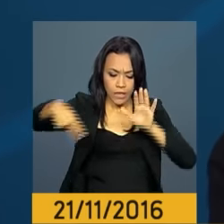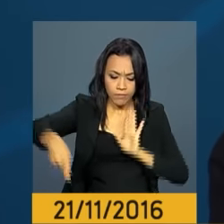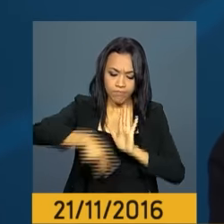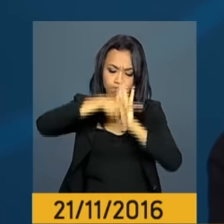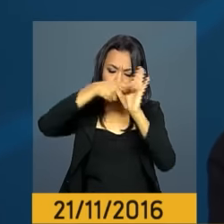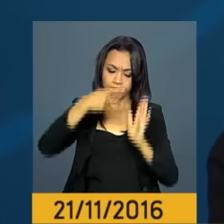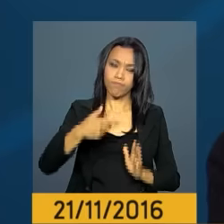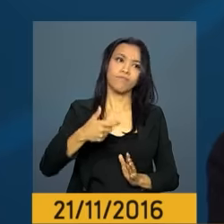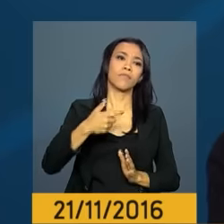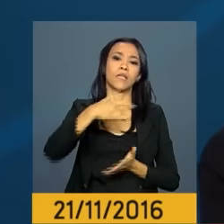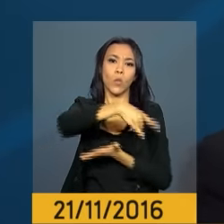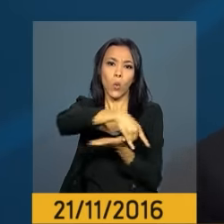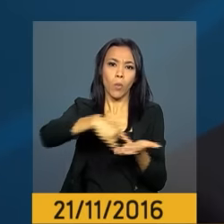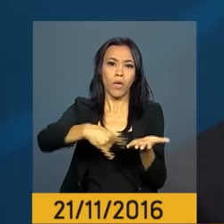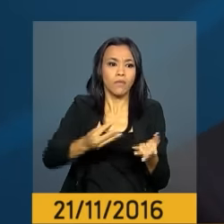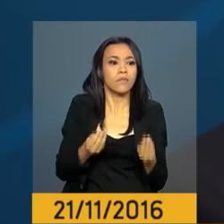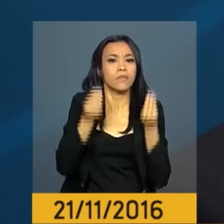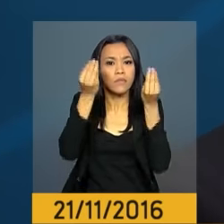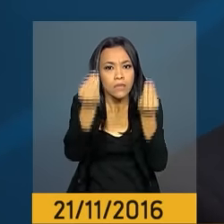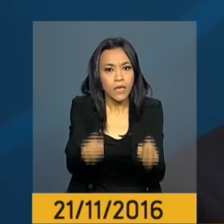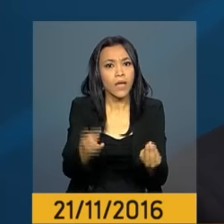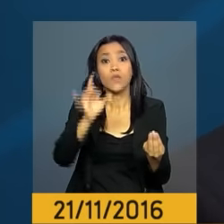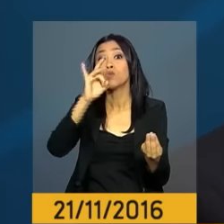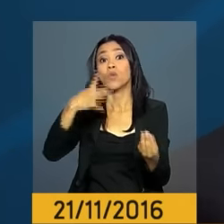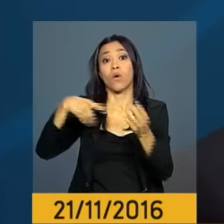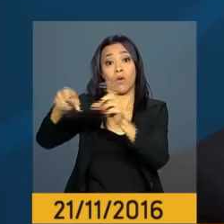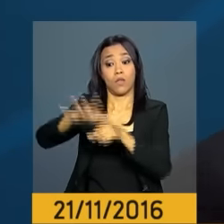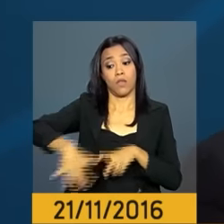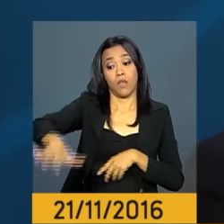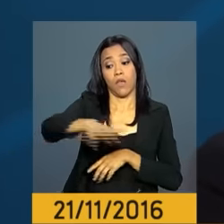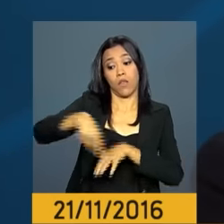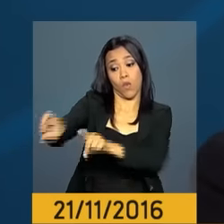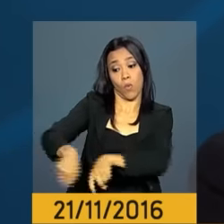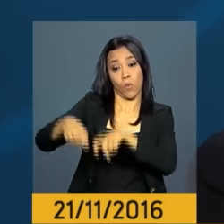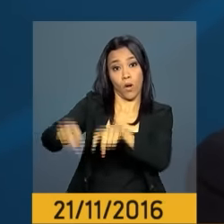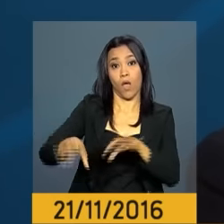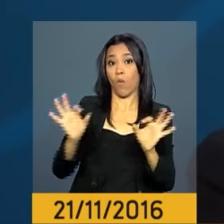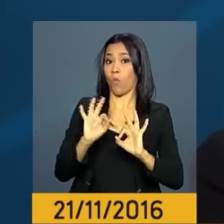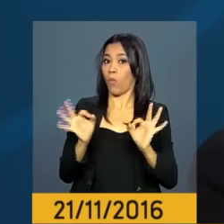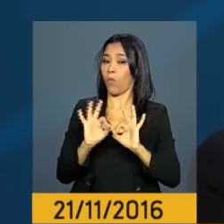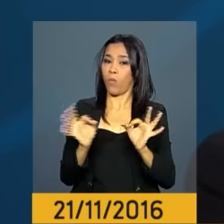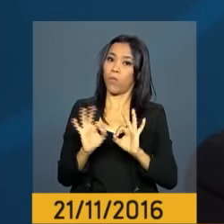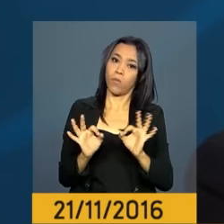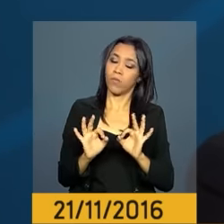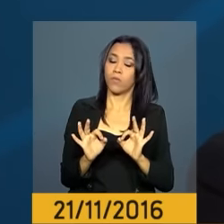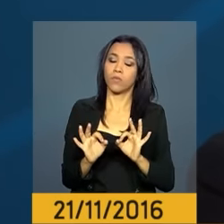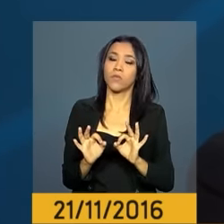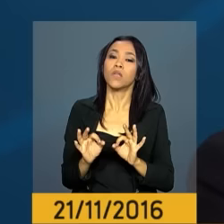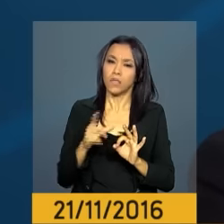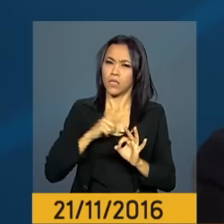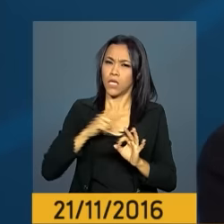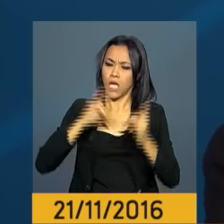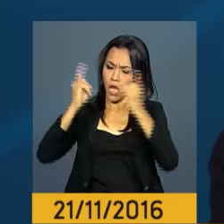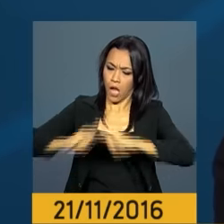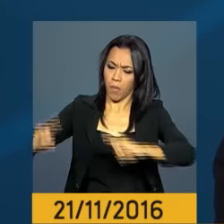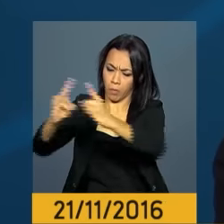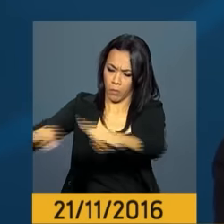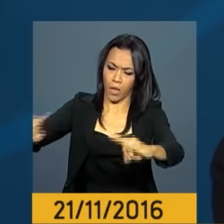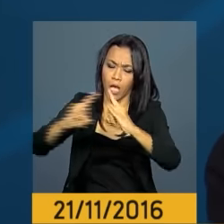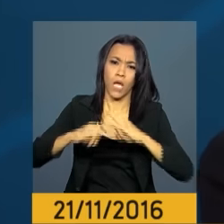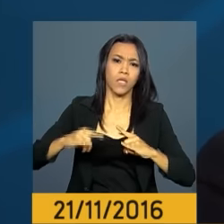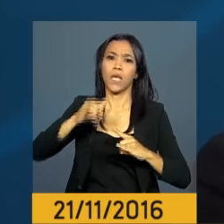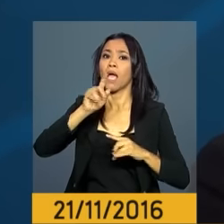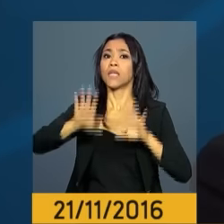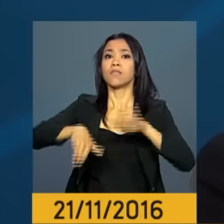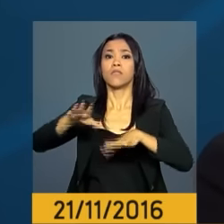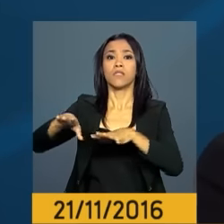títulos àqueles, não apenas na área rural, que os títulos não são entregues, embora haja muitos assentamentos, os títulos não são